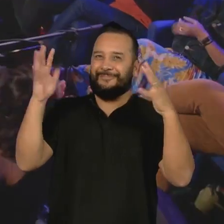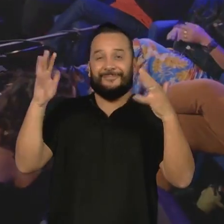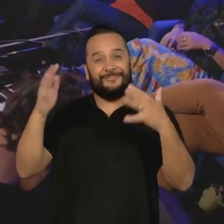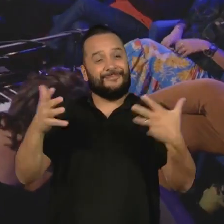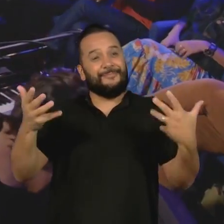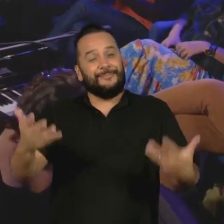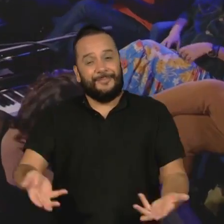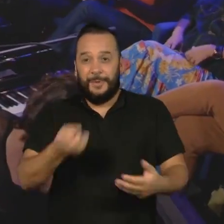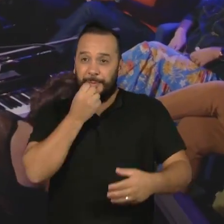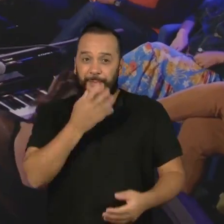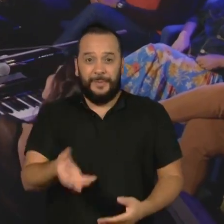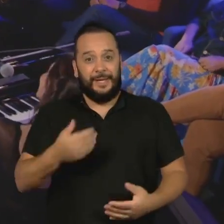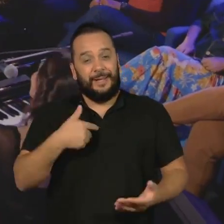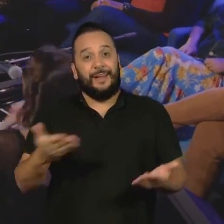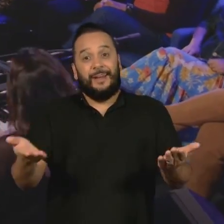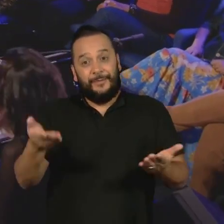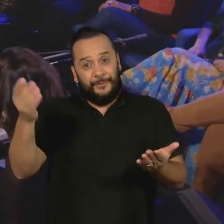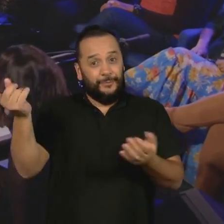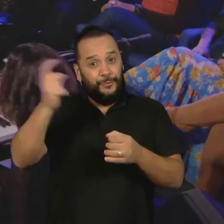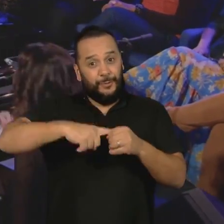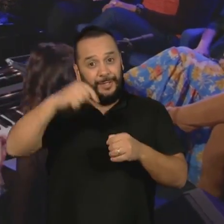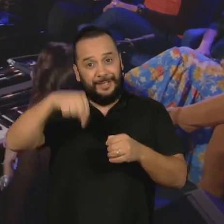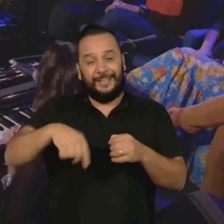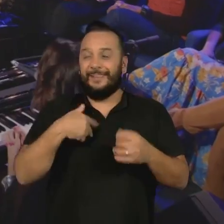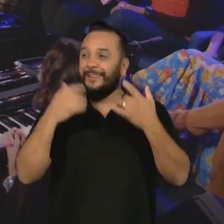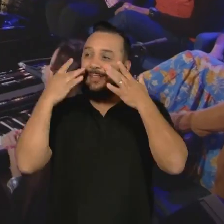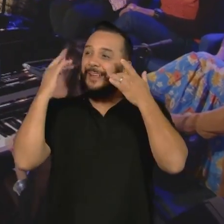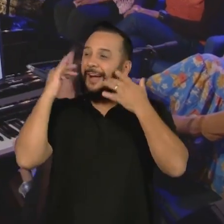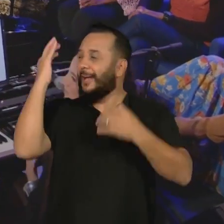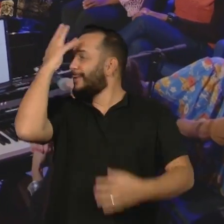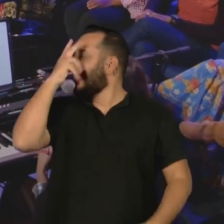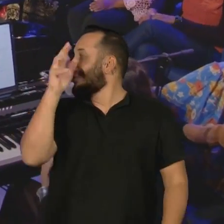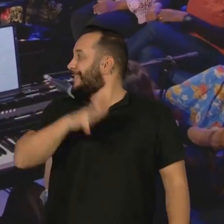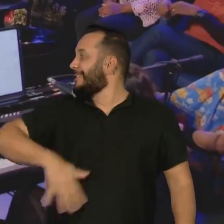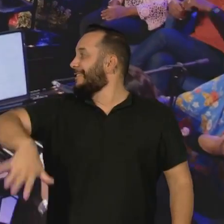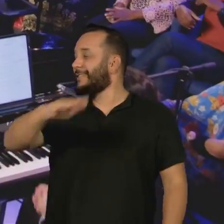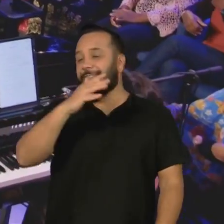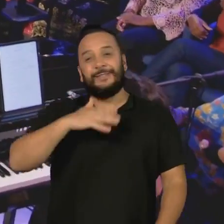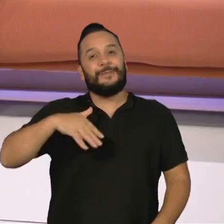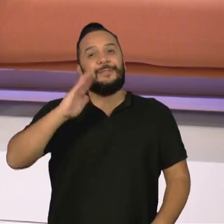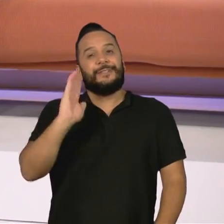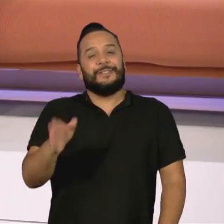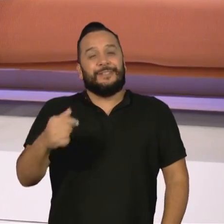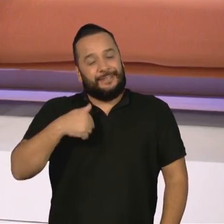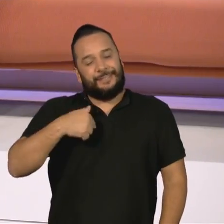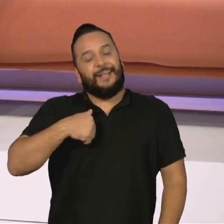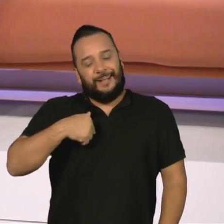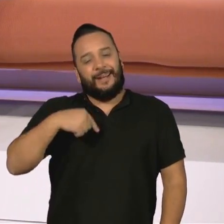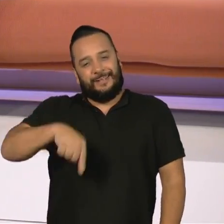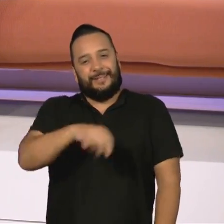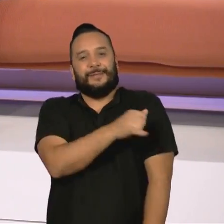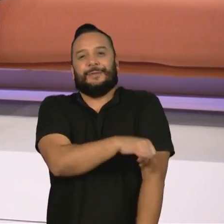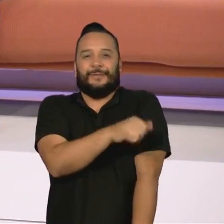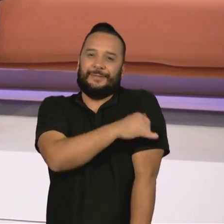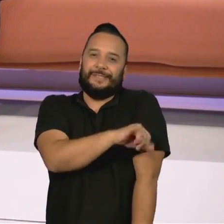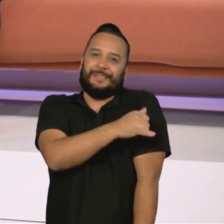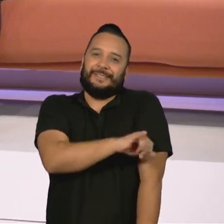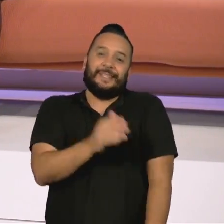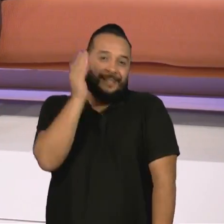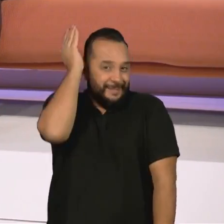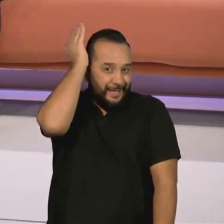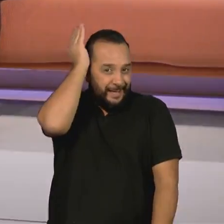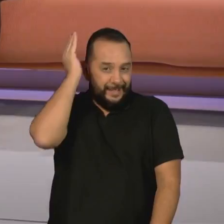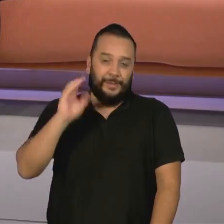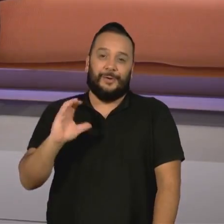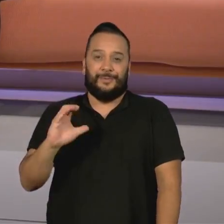E muito bem, sempre a gente volta aqui nesse teatro lindo, no Sesc Copacabana, aqui no Rio de Janeiro, para todo o Brasil,